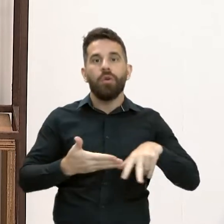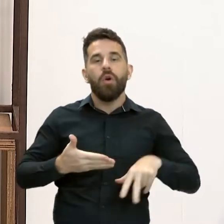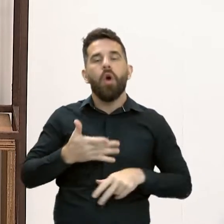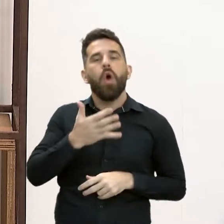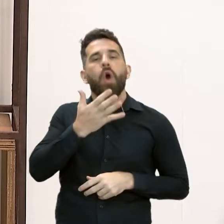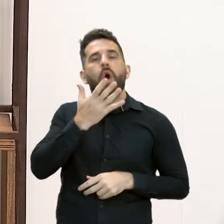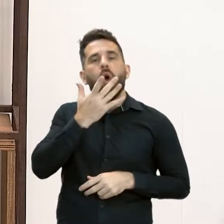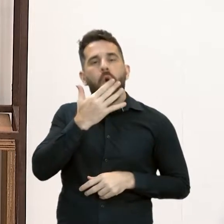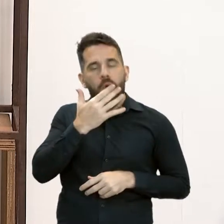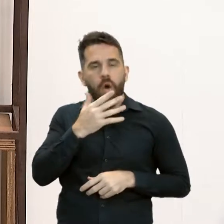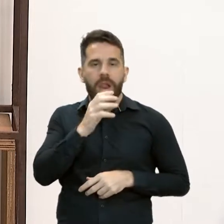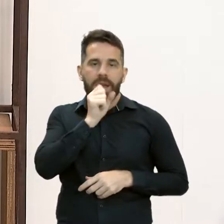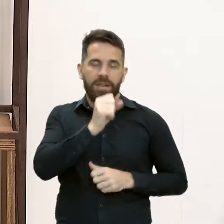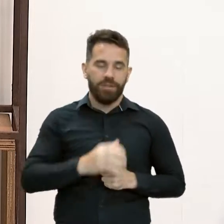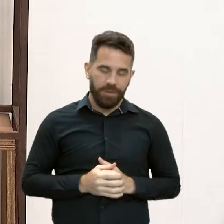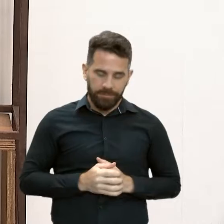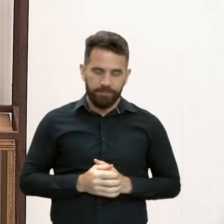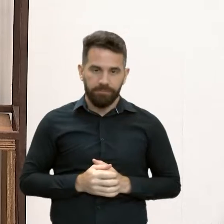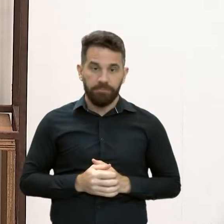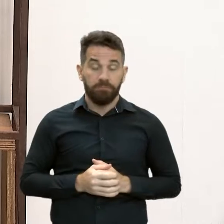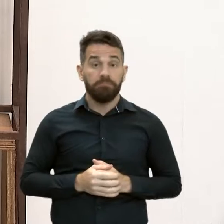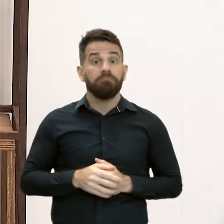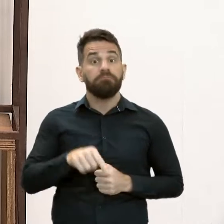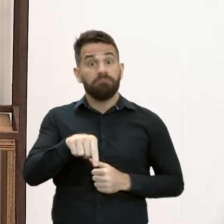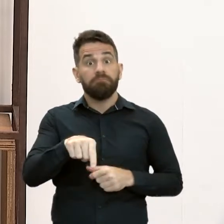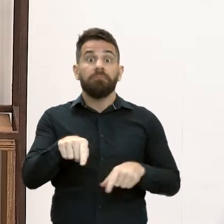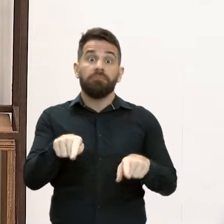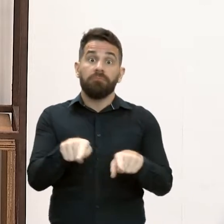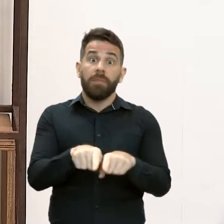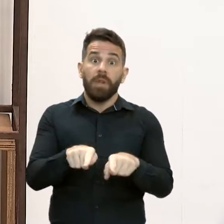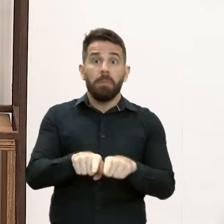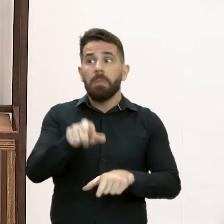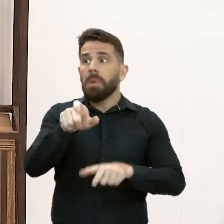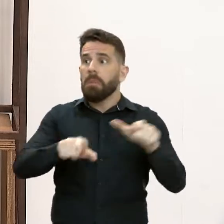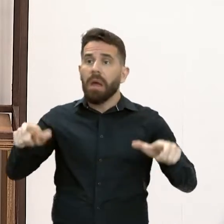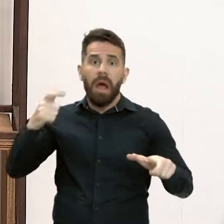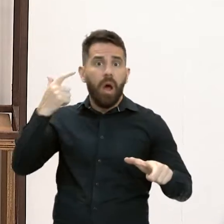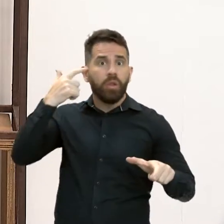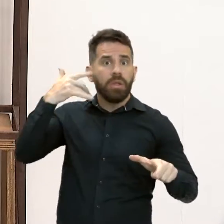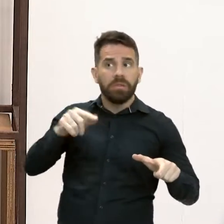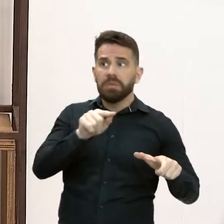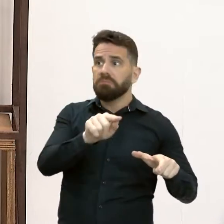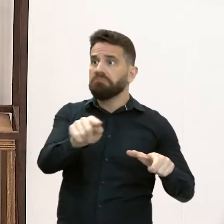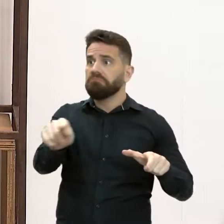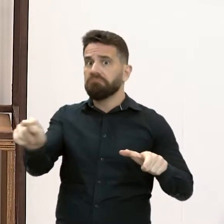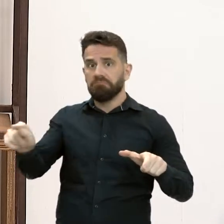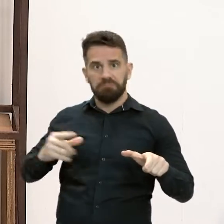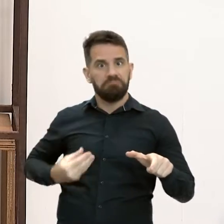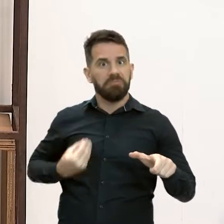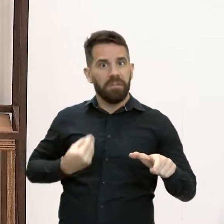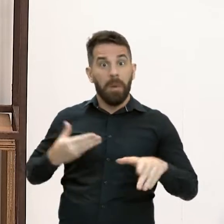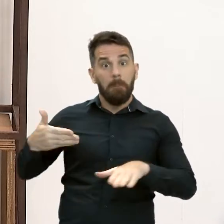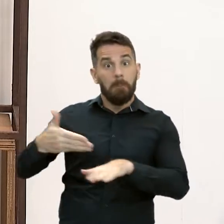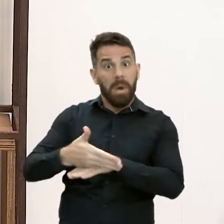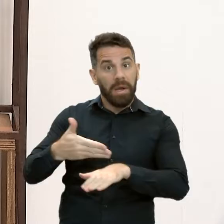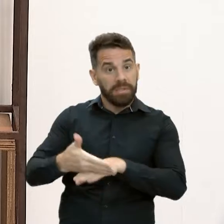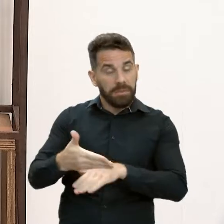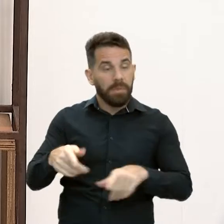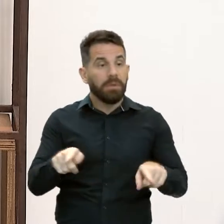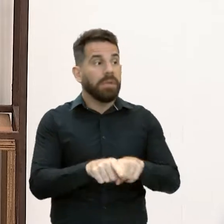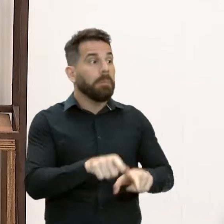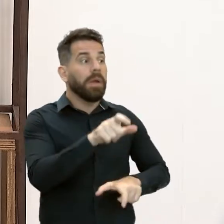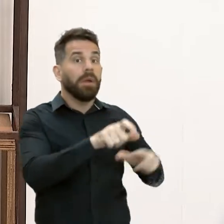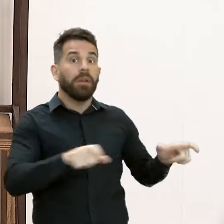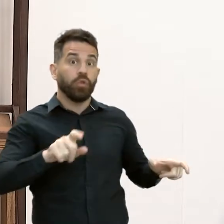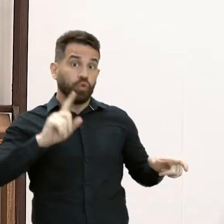Mundo UFG, vocês sempre têm acesso à autodescrição de todas as pessoas que participam do programa. E pensando no nosso público